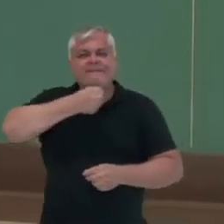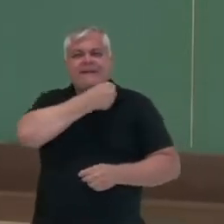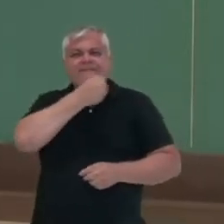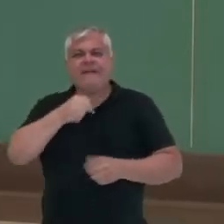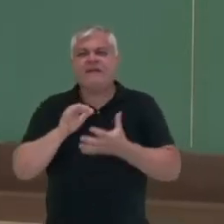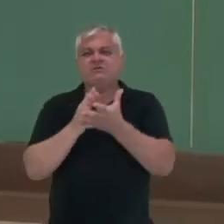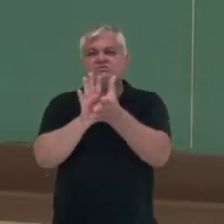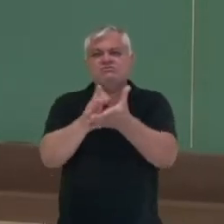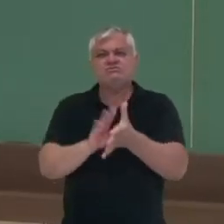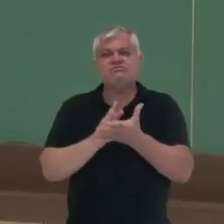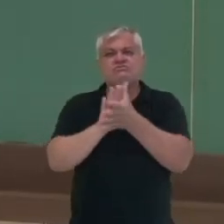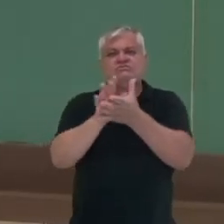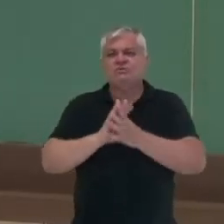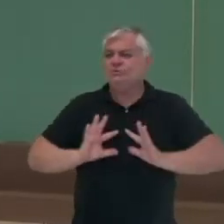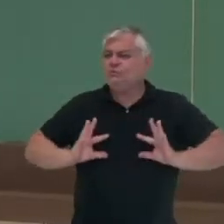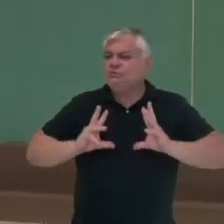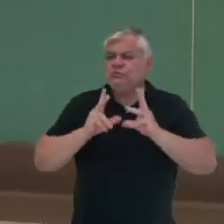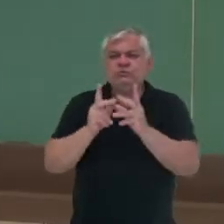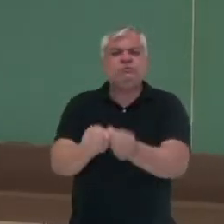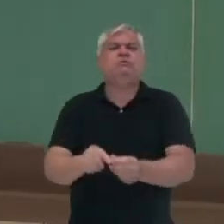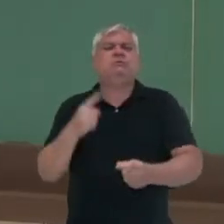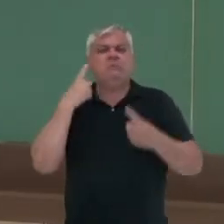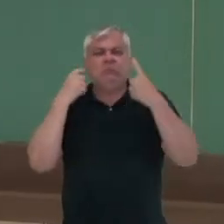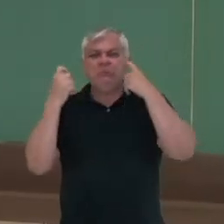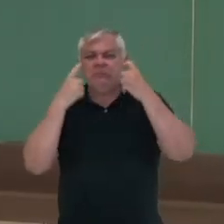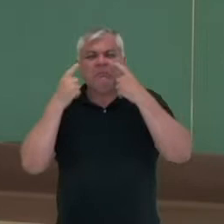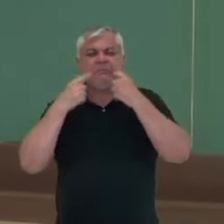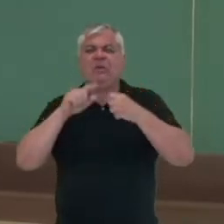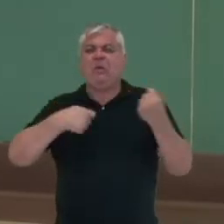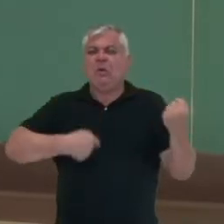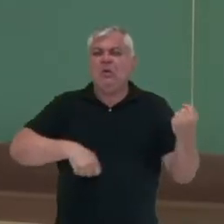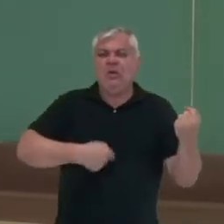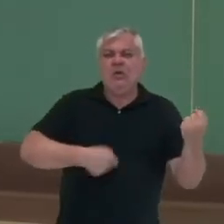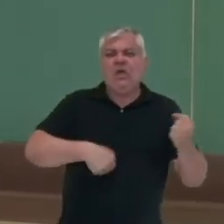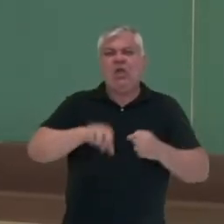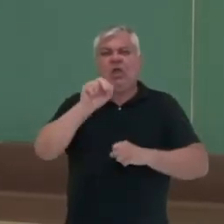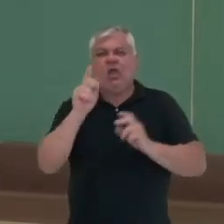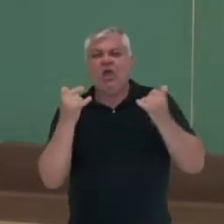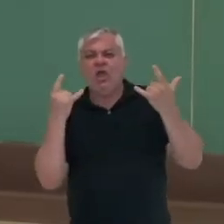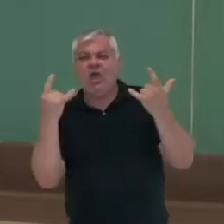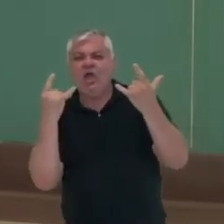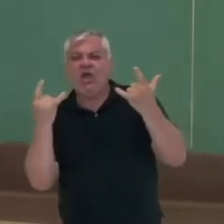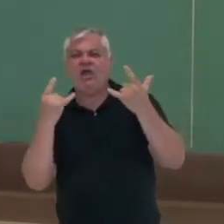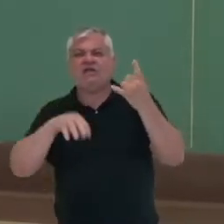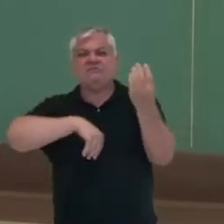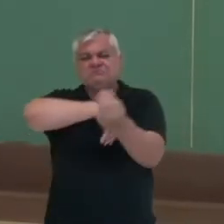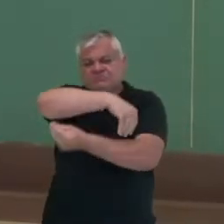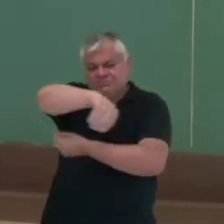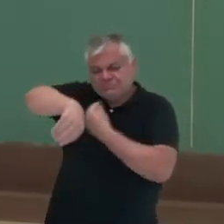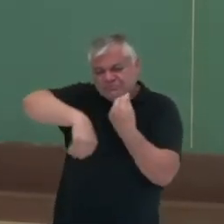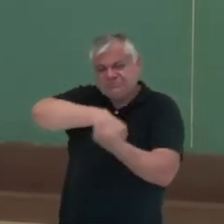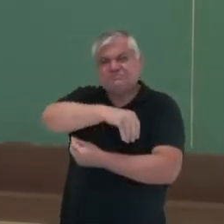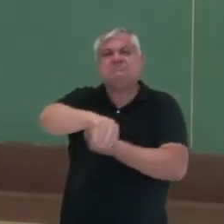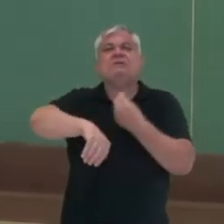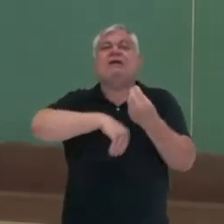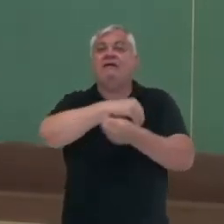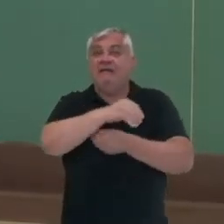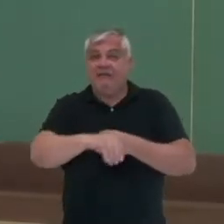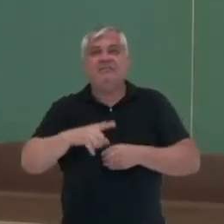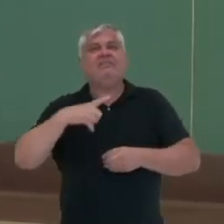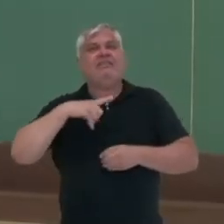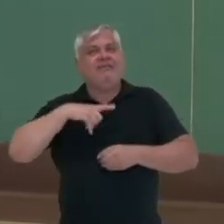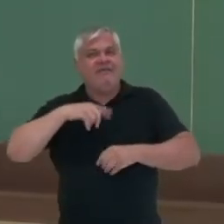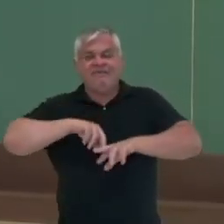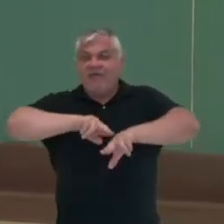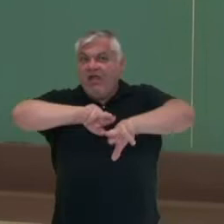samba, pagode, eletrônico, pop, rock, sertanejo, uma miscelânea, né? Um poporri